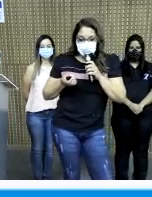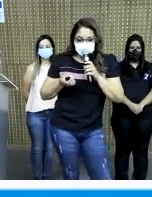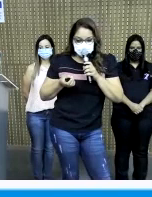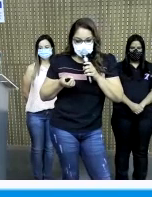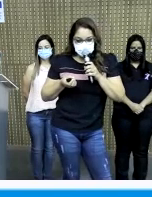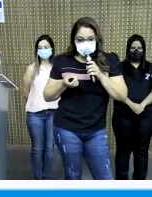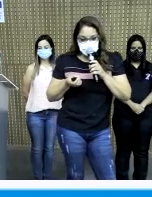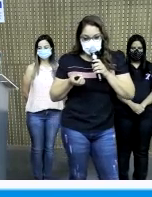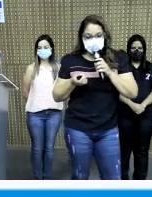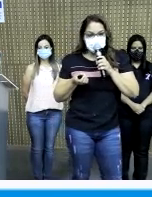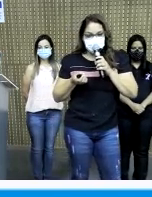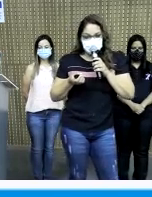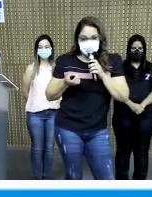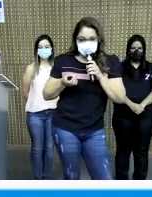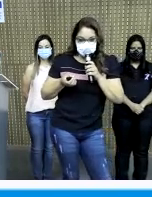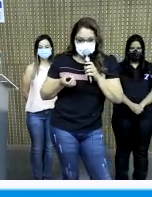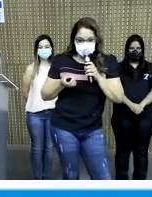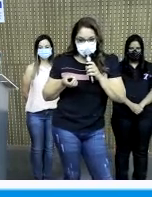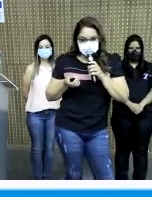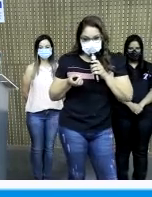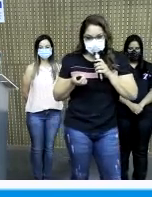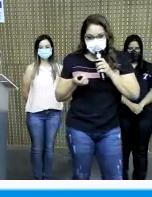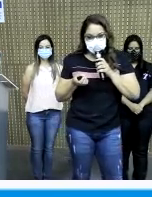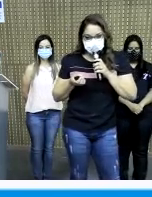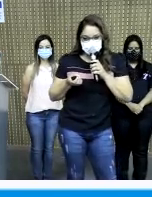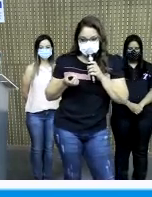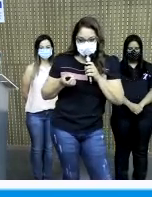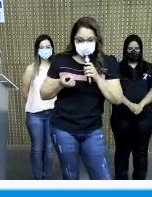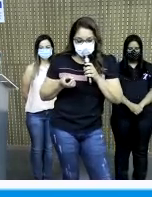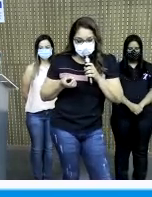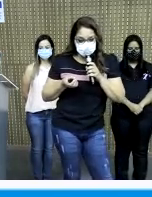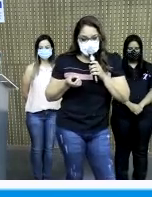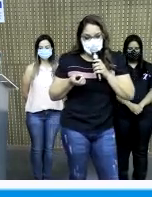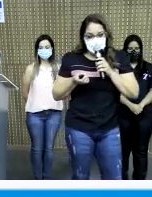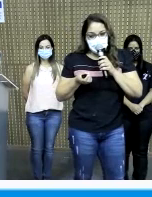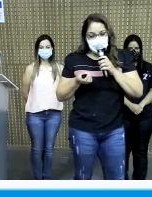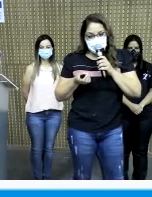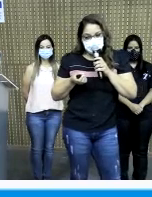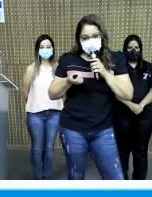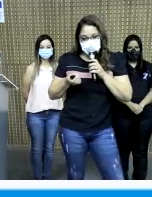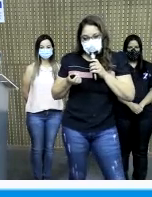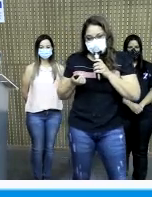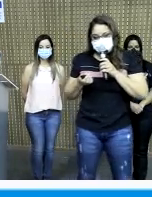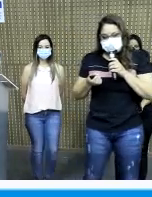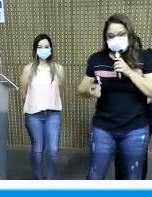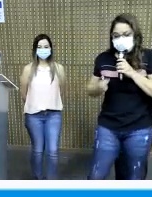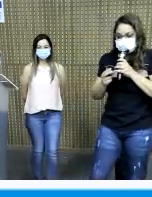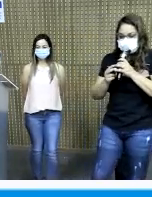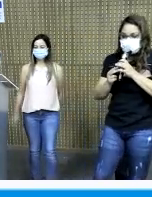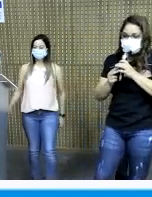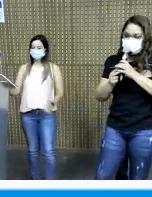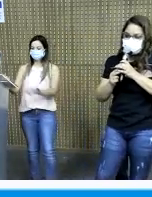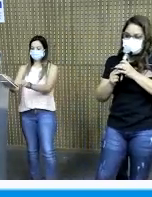Na oportunidade de colocar outras atividades desenvolvidas, né, nessa carteira de serviço, eu busquei lá, então,